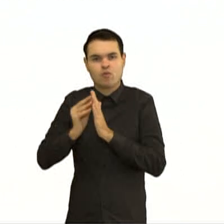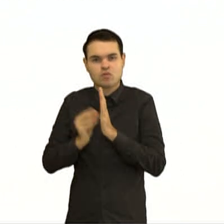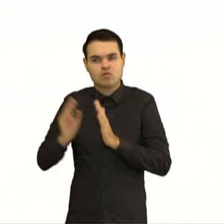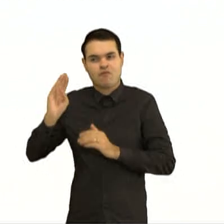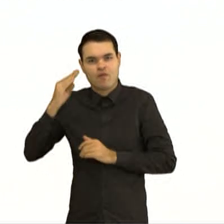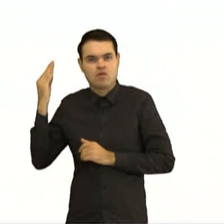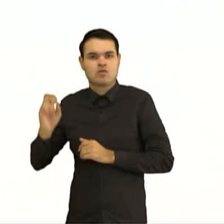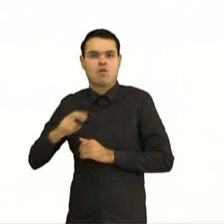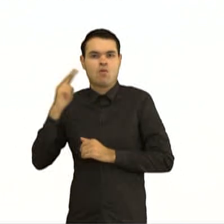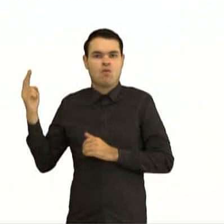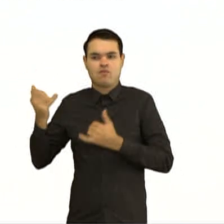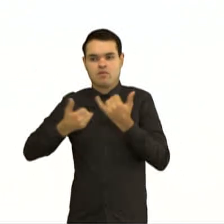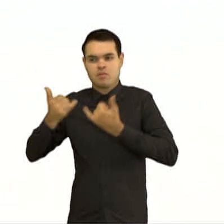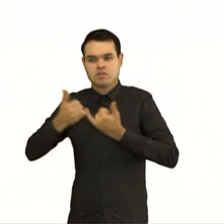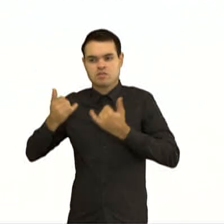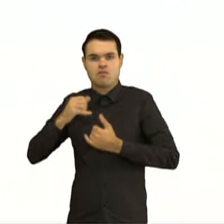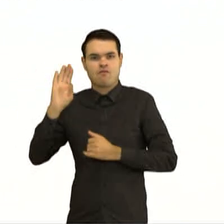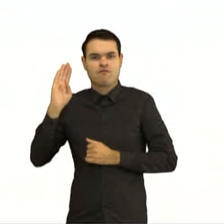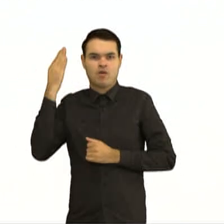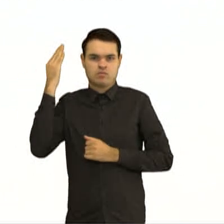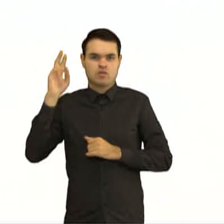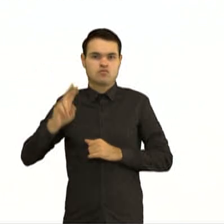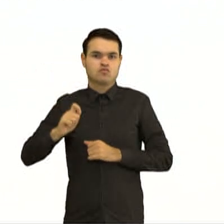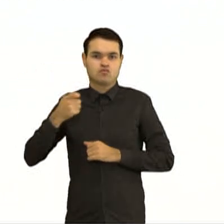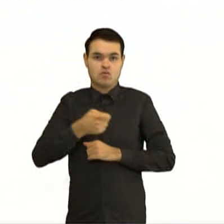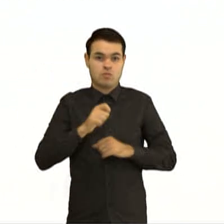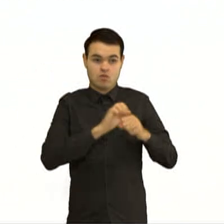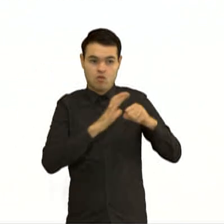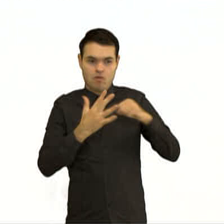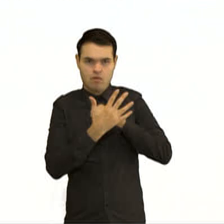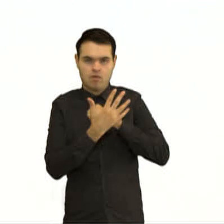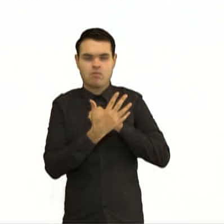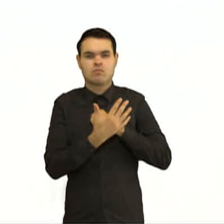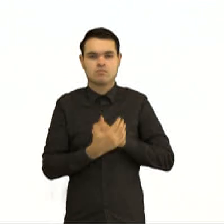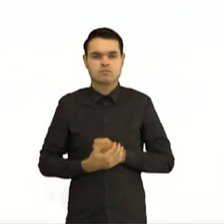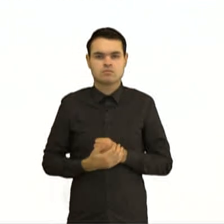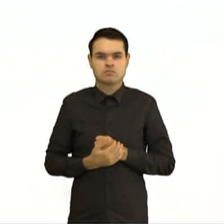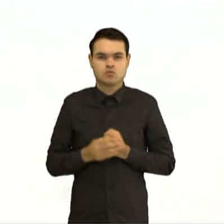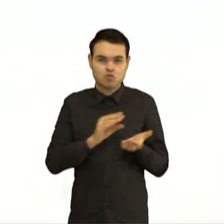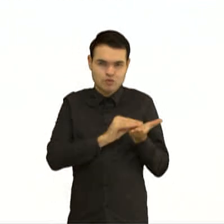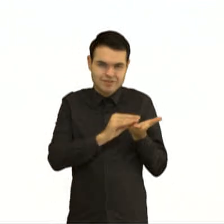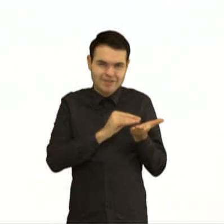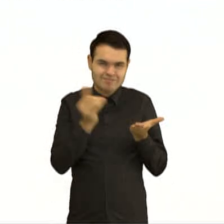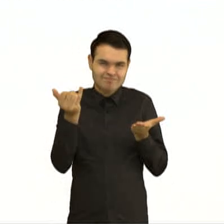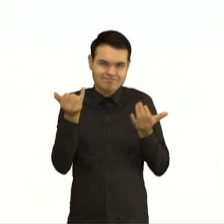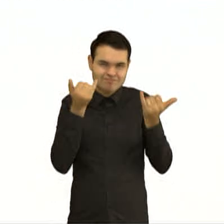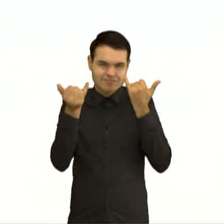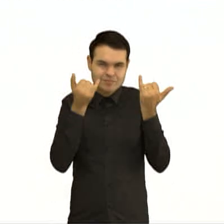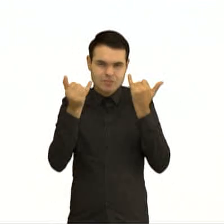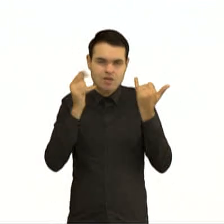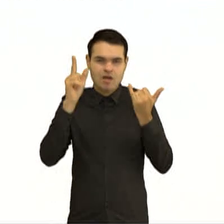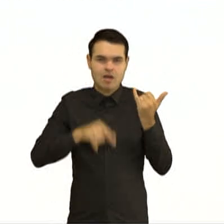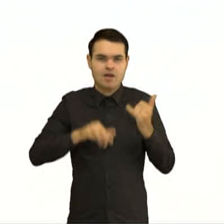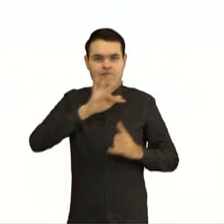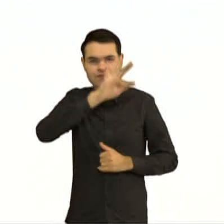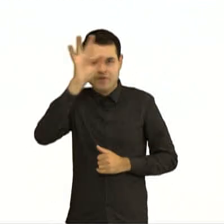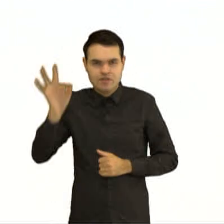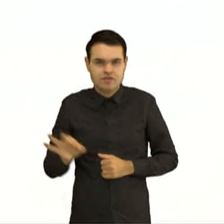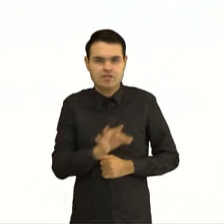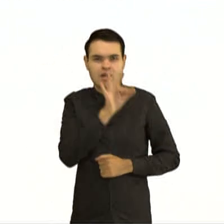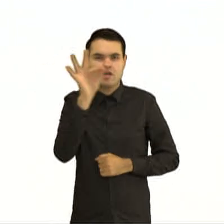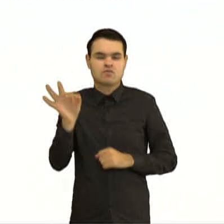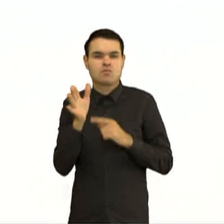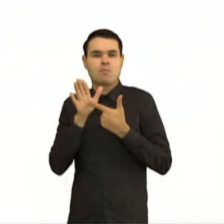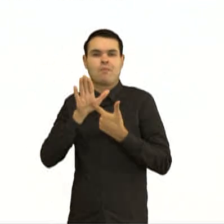ou desinformação sobre o coronavírus. Dados são de uma pesquisa que o Fantástico mostra com exclusividade.